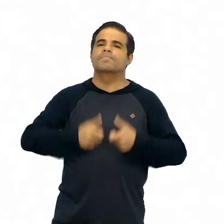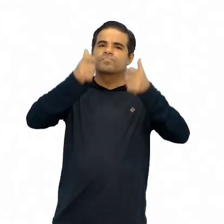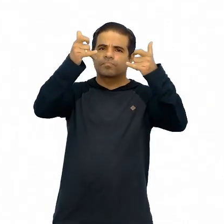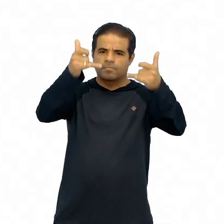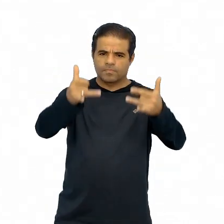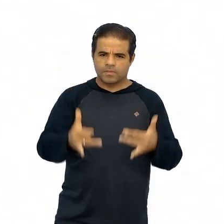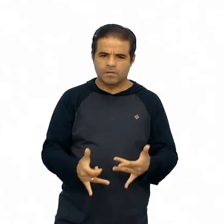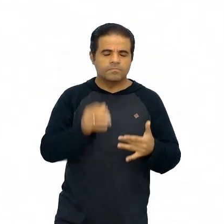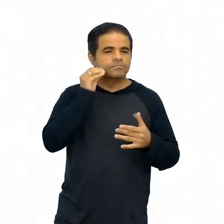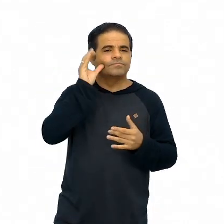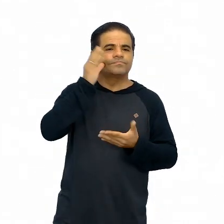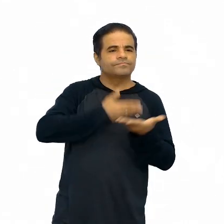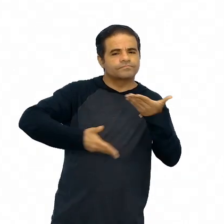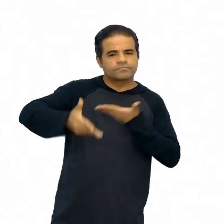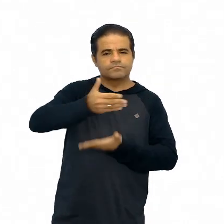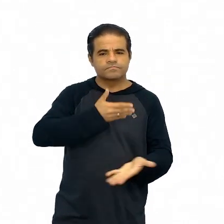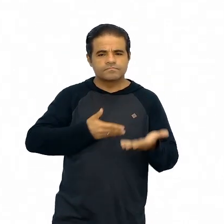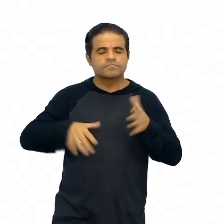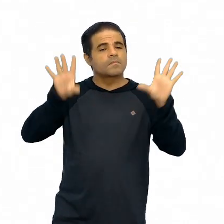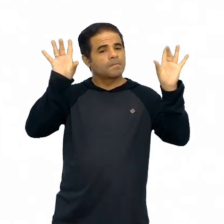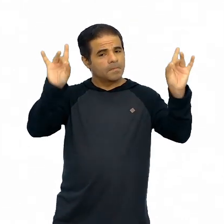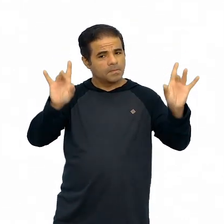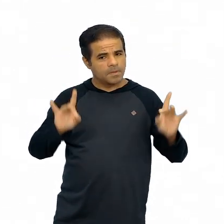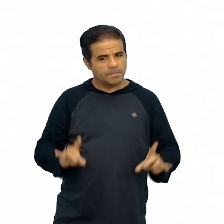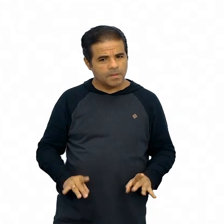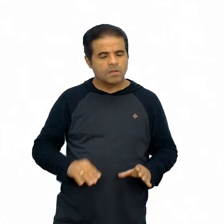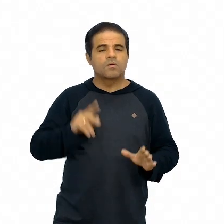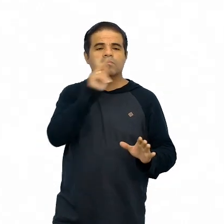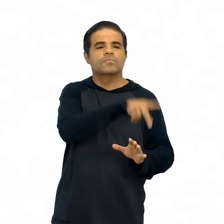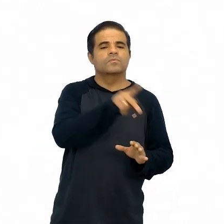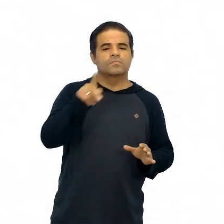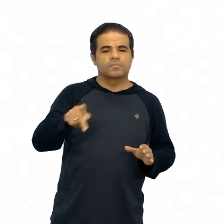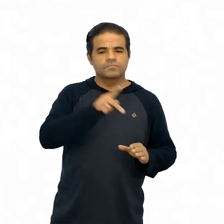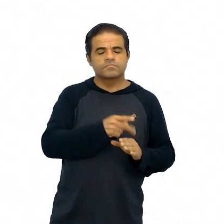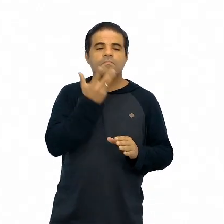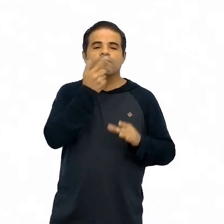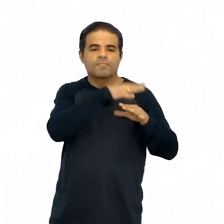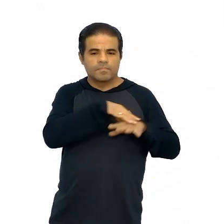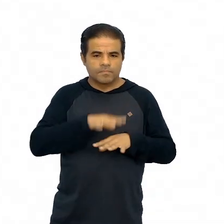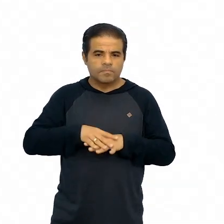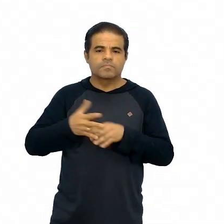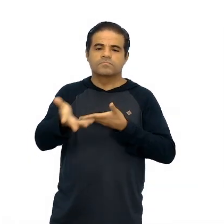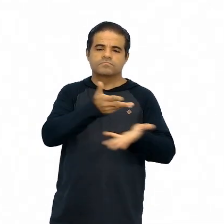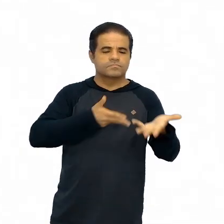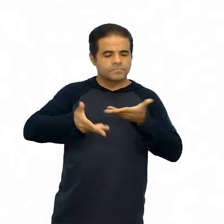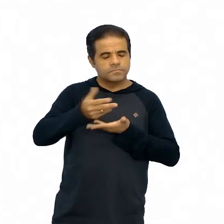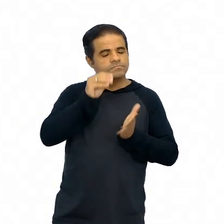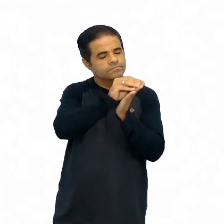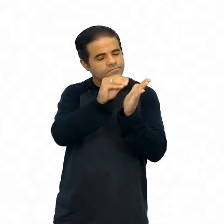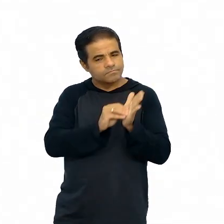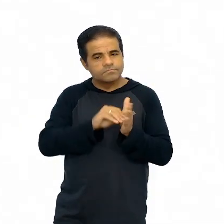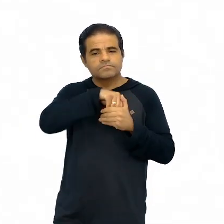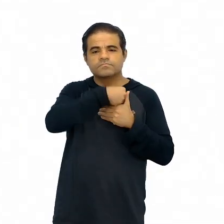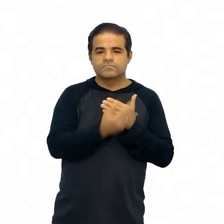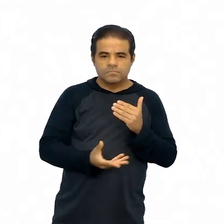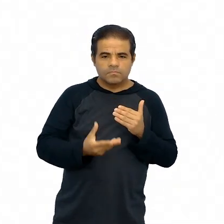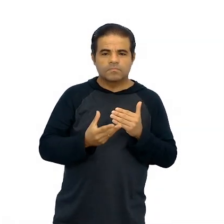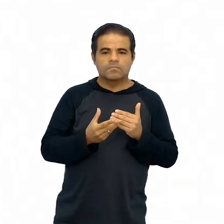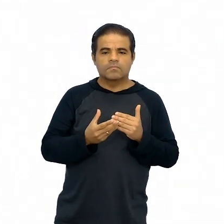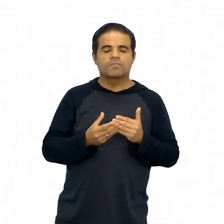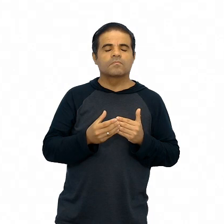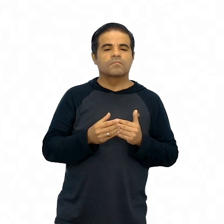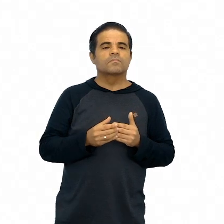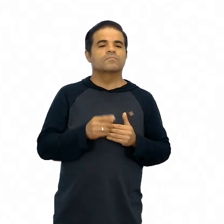falar do conhecimento específico do professor de matemática em relação ao conteúdo, em relação ao ensino.